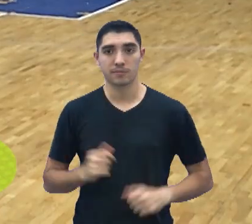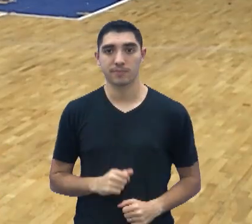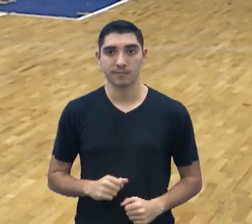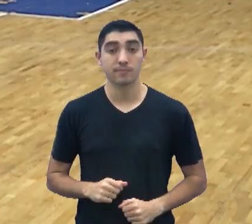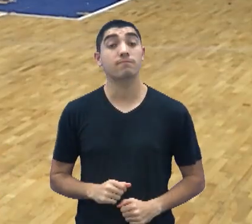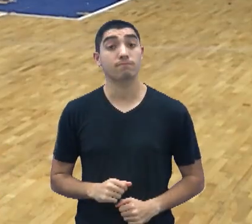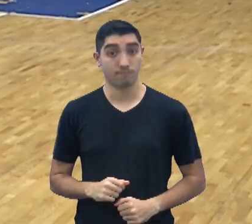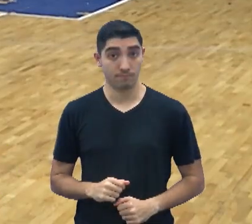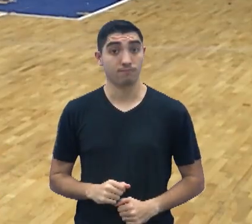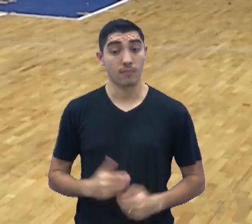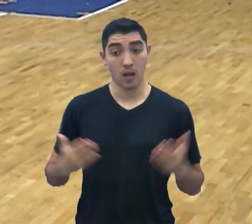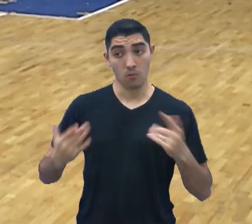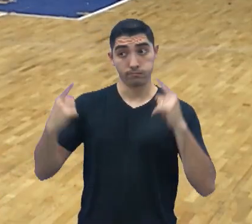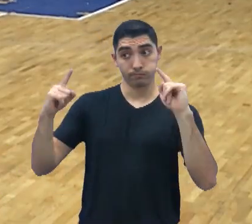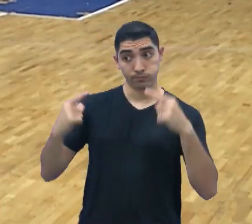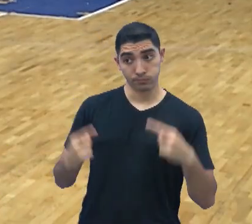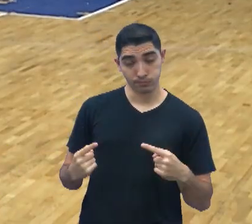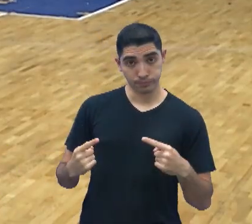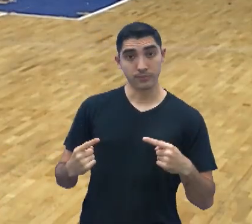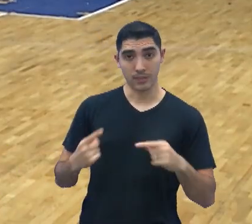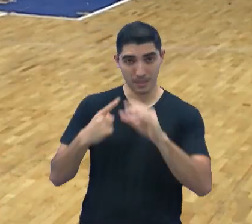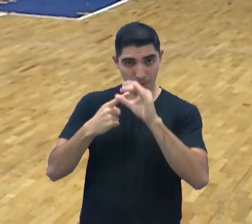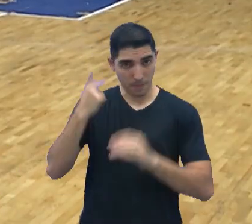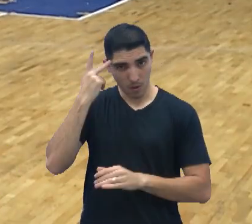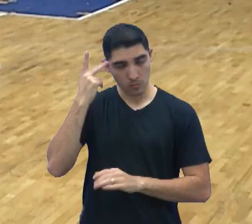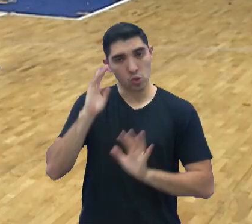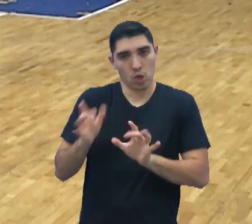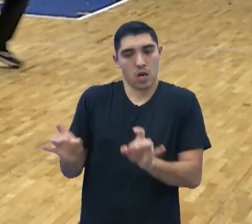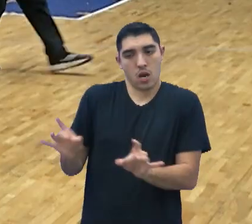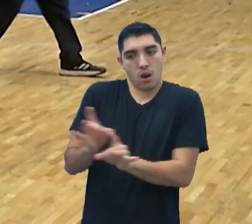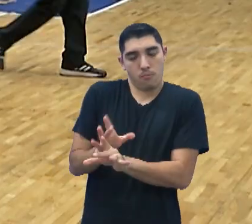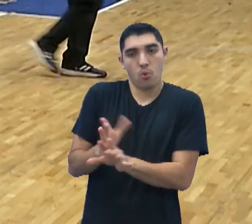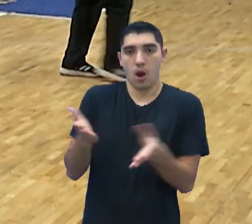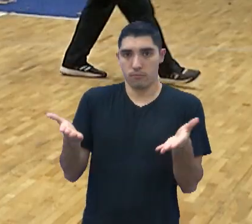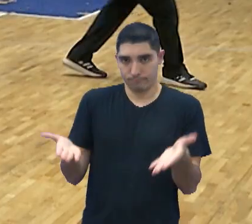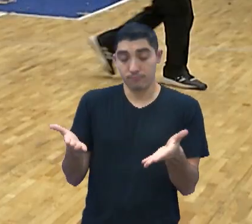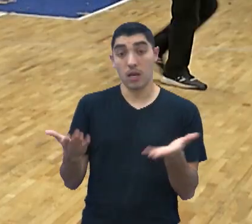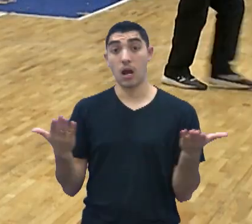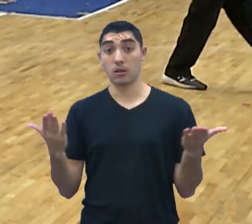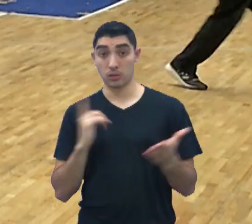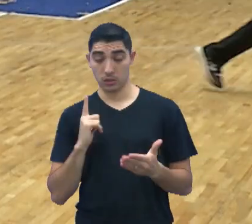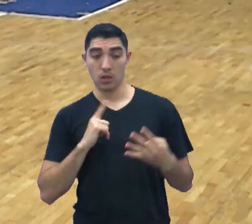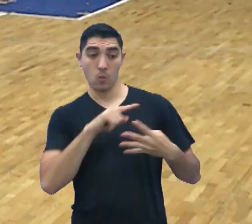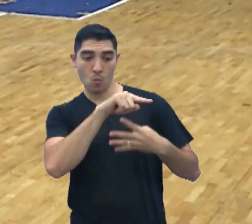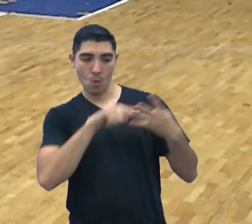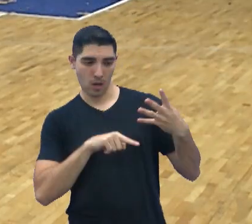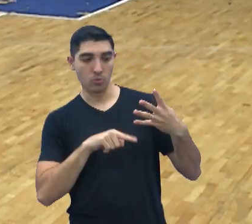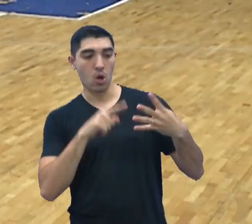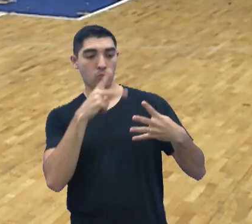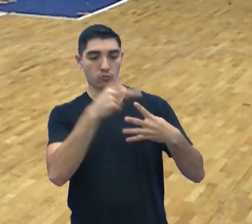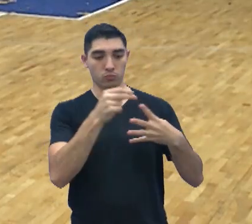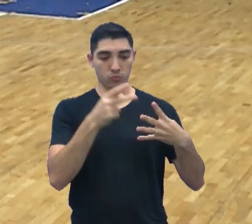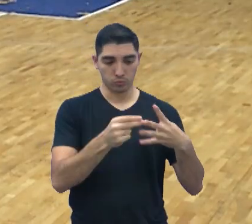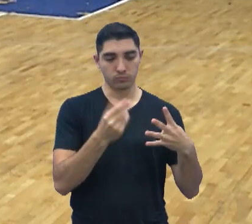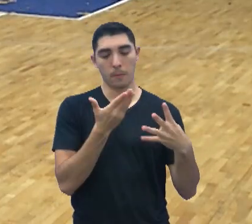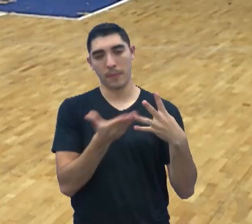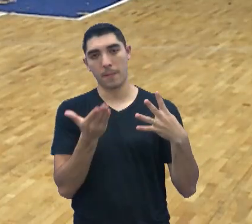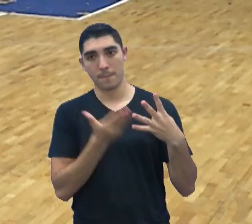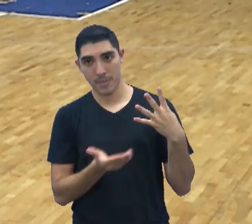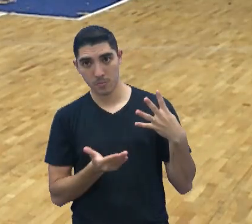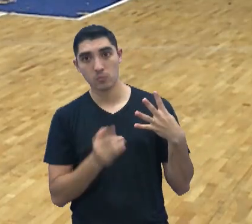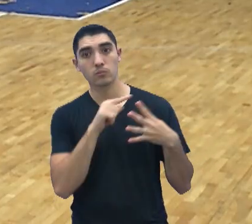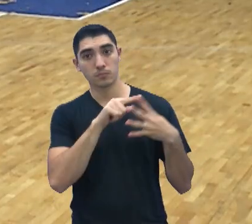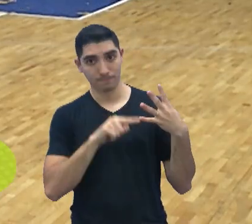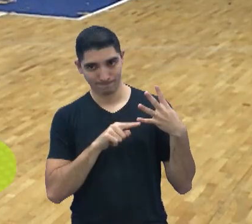de realinhamento finalizada para o São José. Em 4 jogos foram 2 vitórias e 2 derrotas. Para o técnico